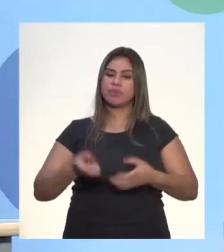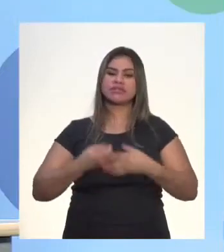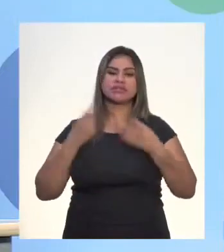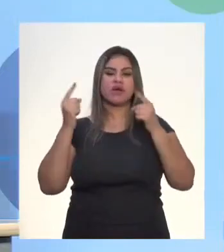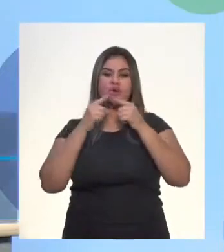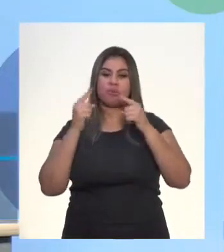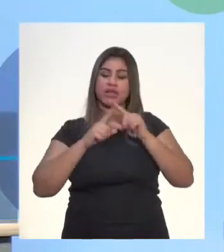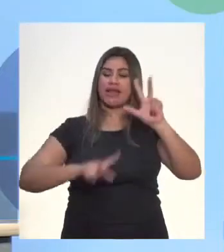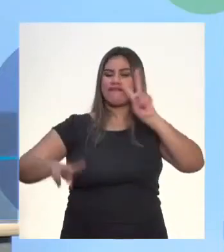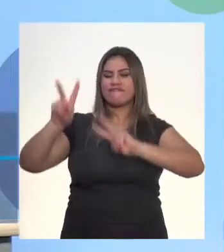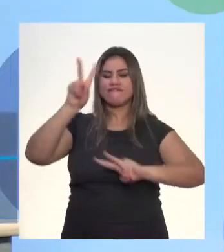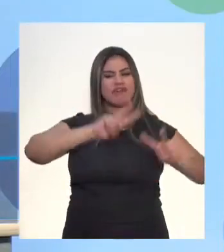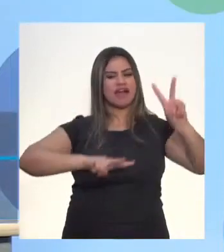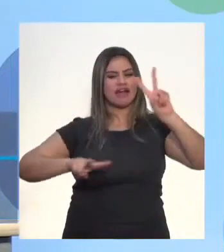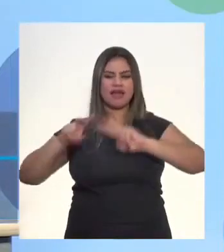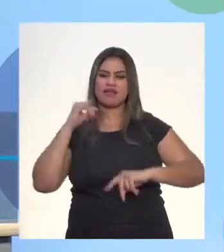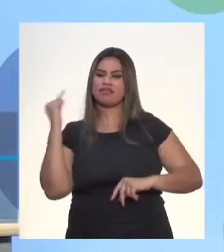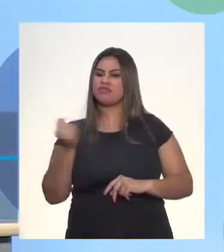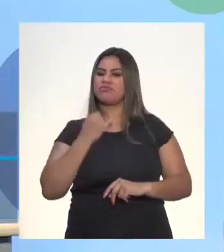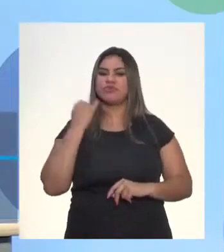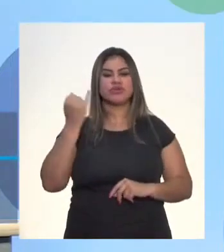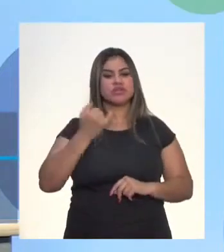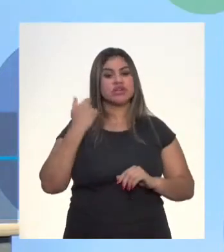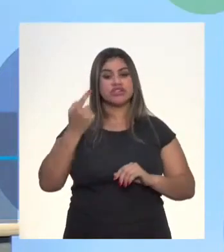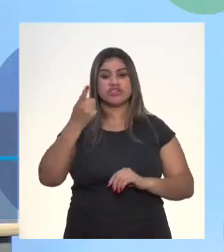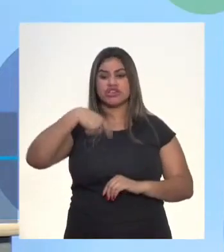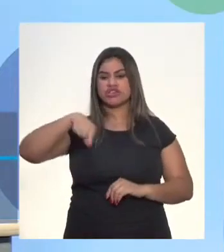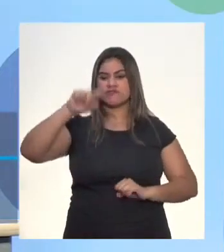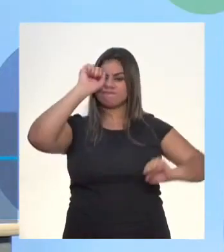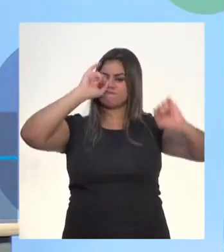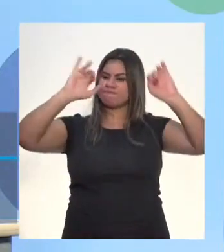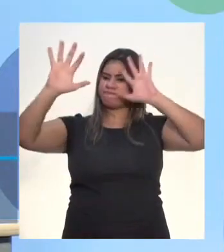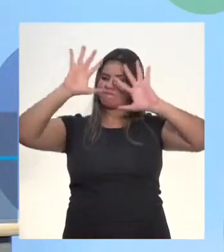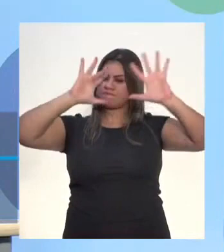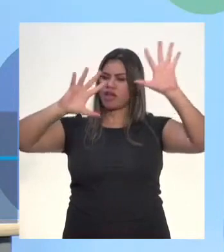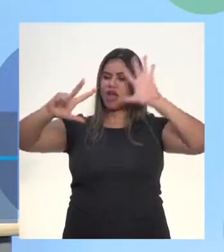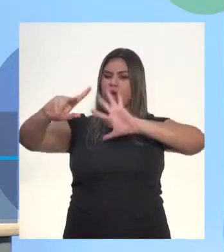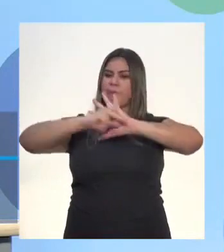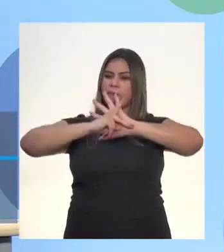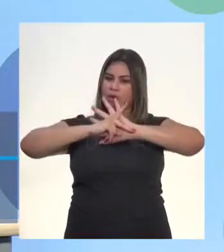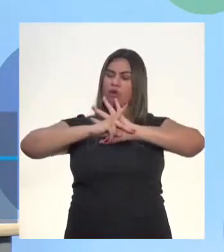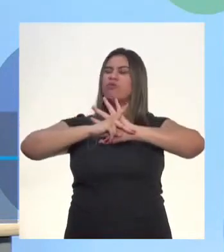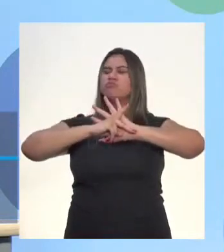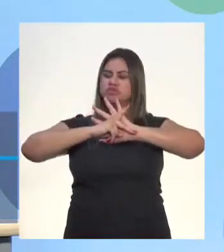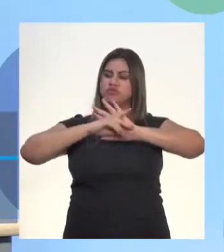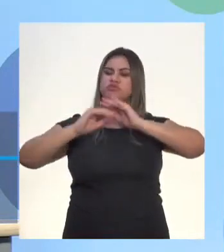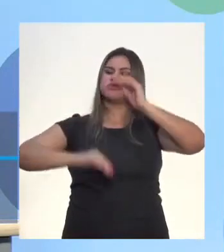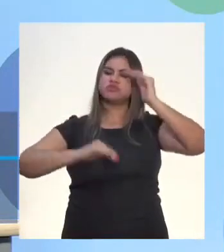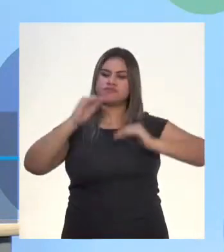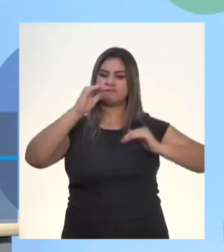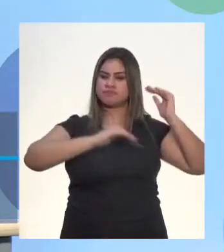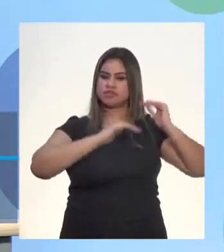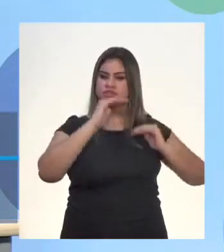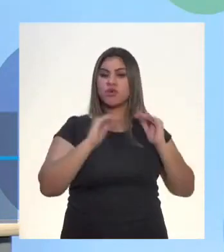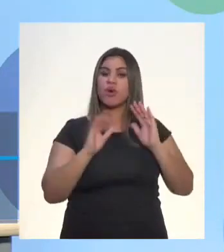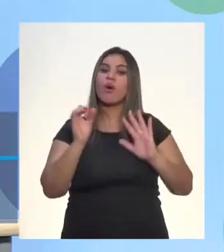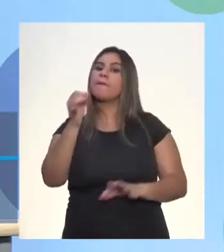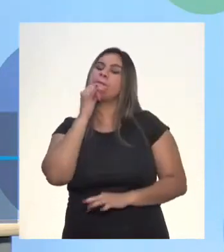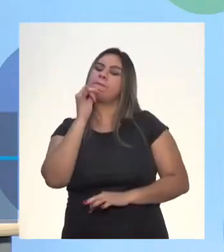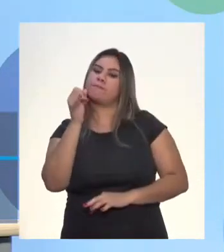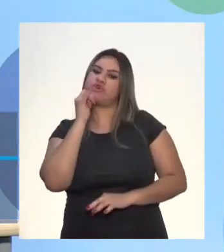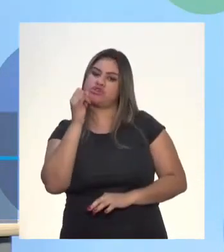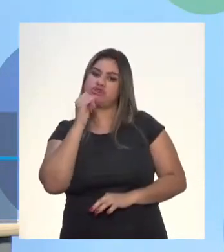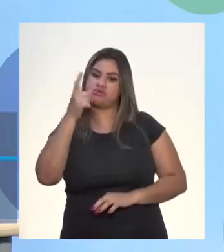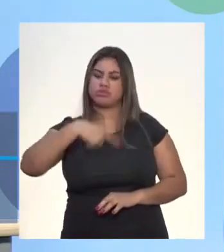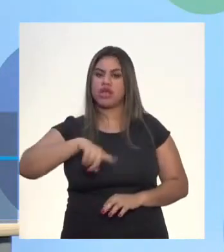de variáveis que são importantes nós levarmos em consideração para falarmos sobre desigualdades, né? Então, nós temos o número